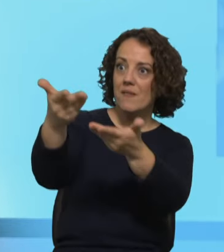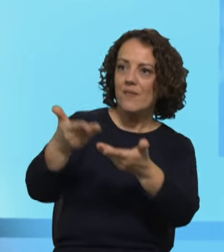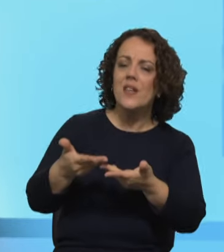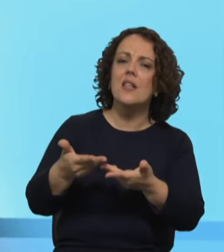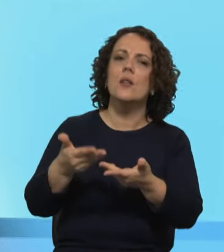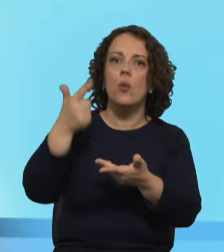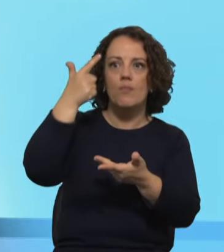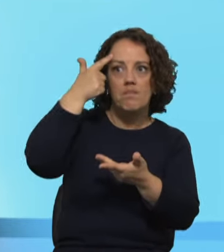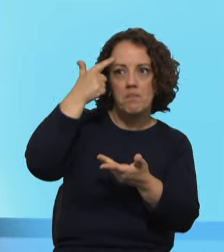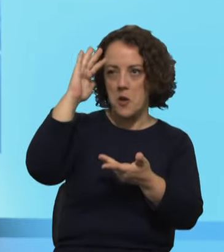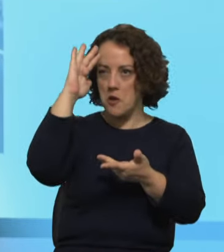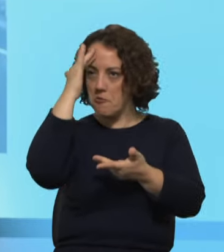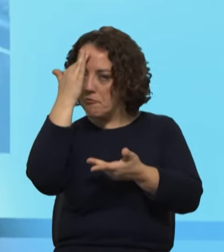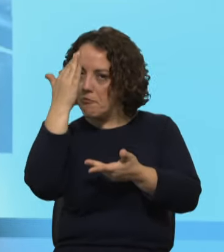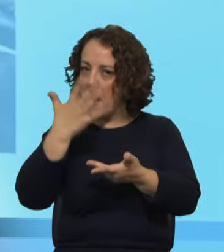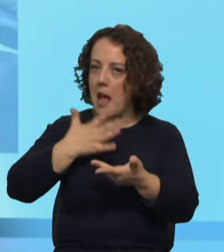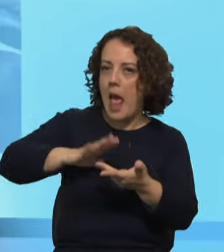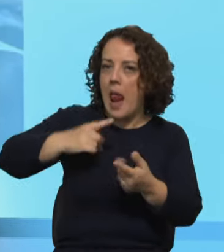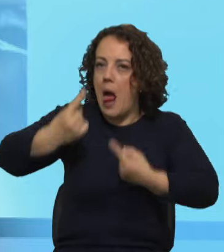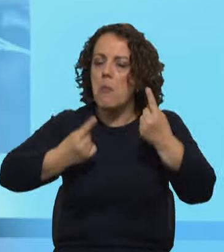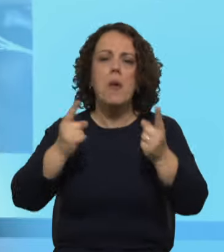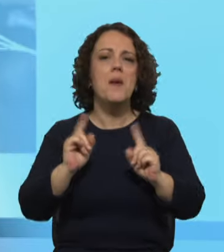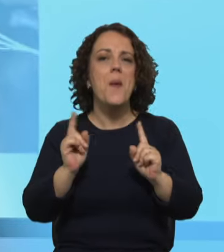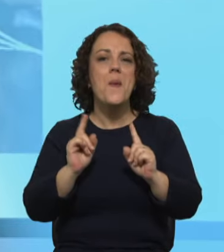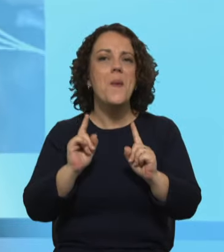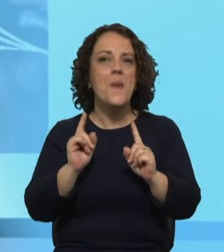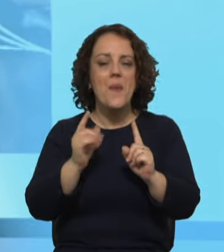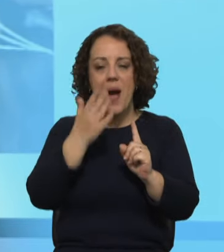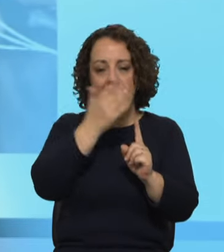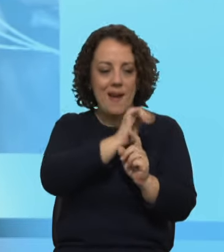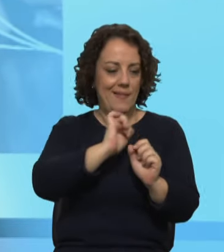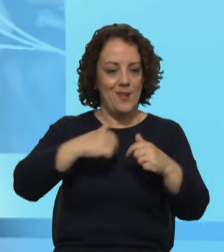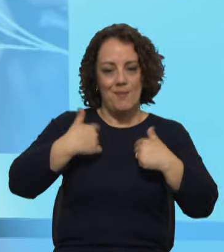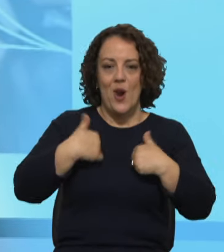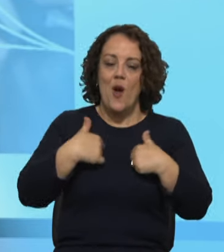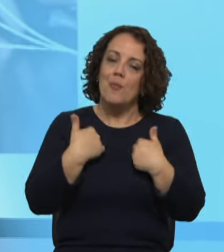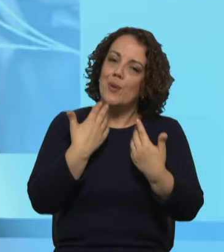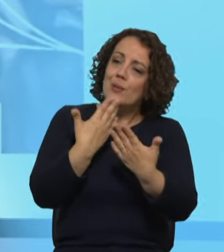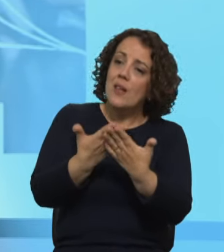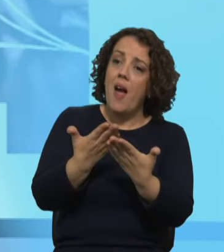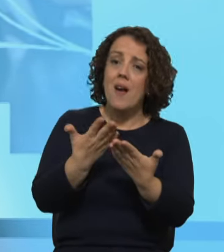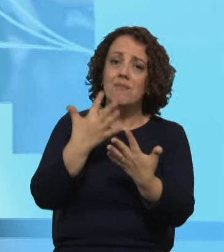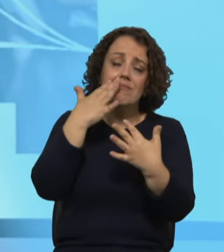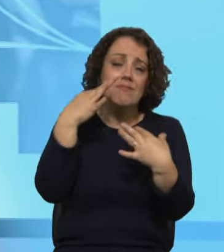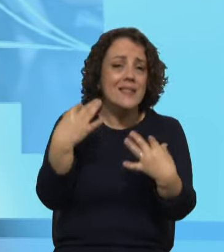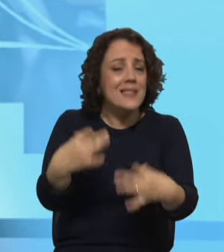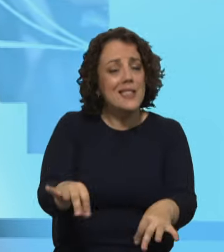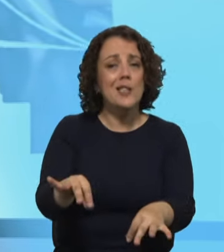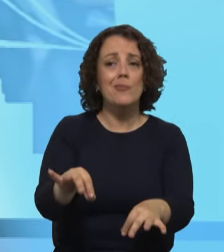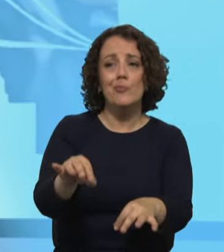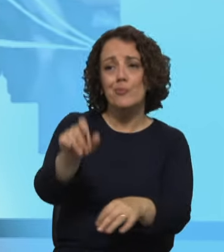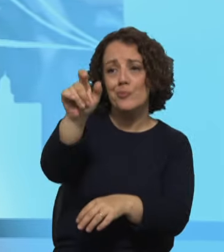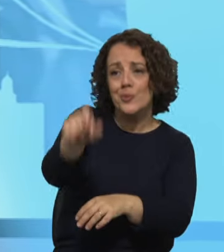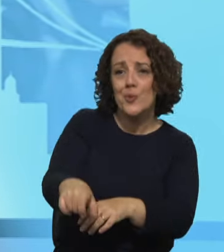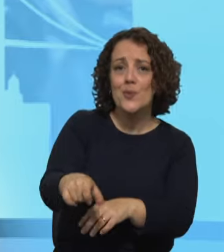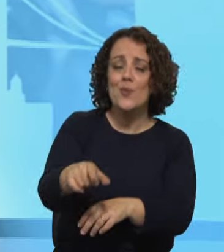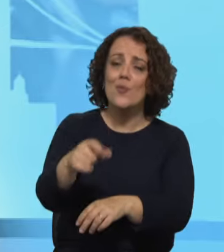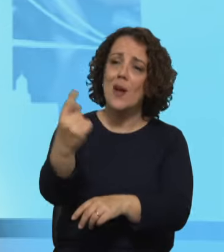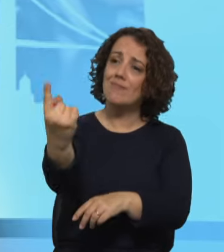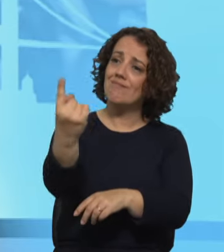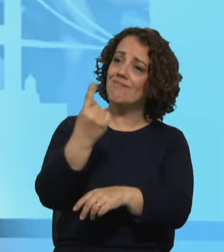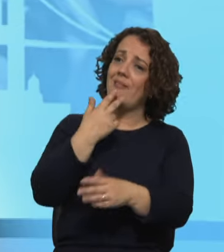segunda intenção mas querem de alguma forma também dado o seu contributo no fundo da construção de uma de uma humanidade que é diferente e que chega até eles